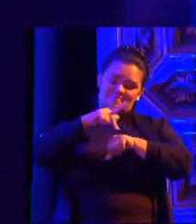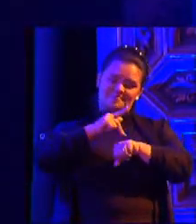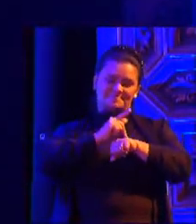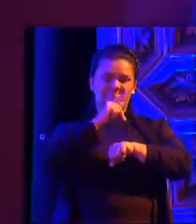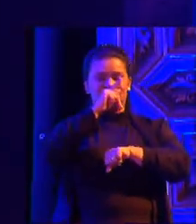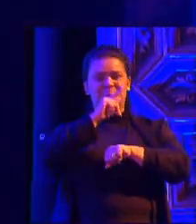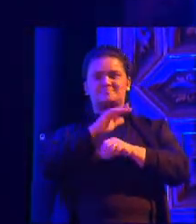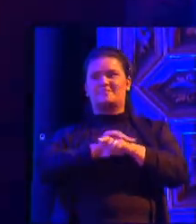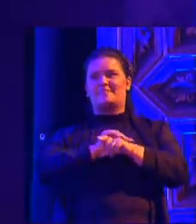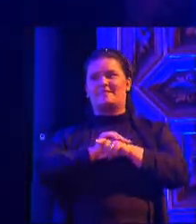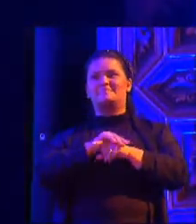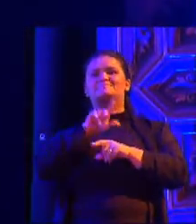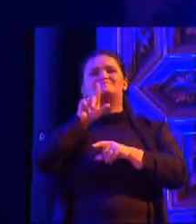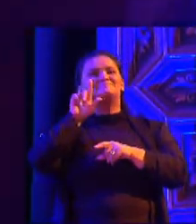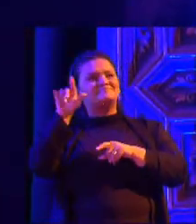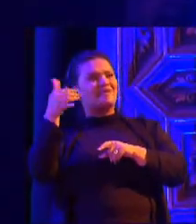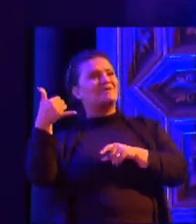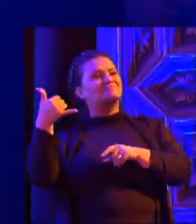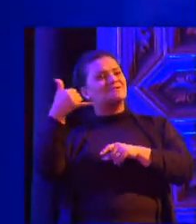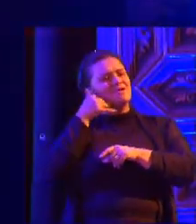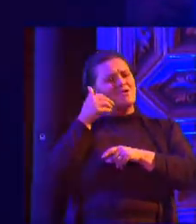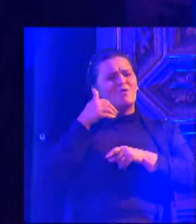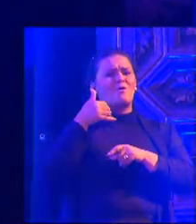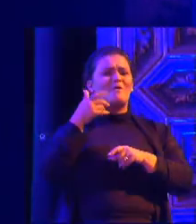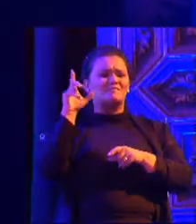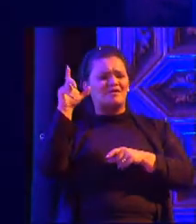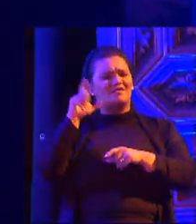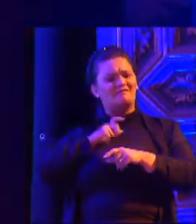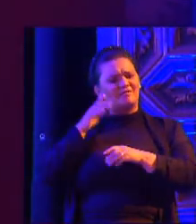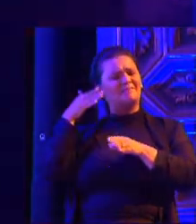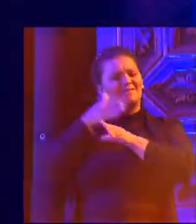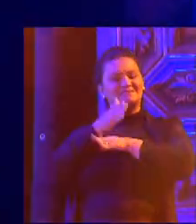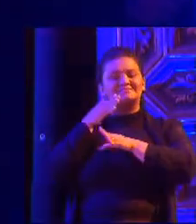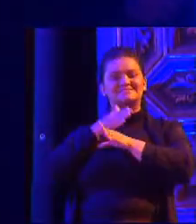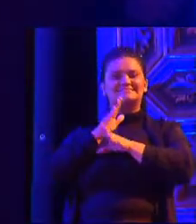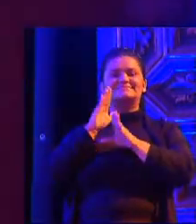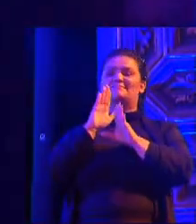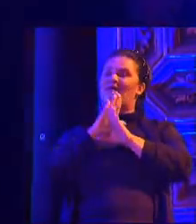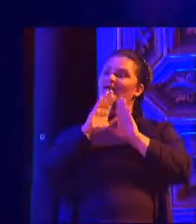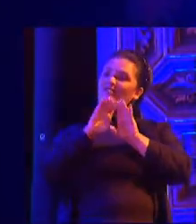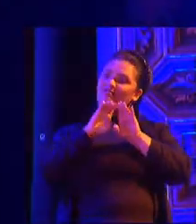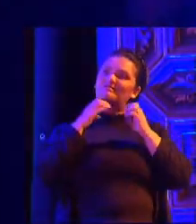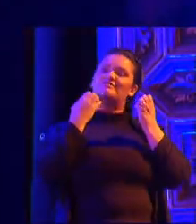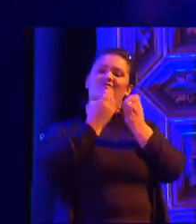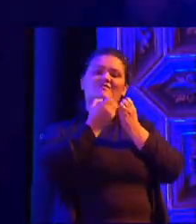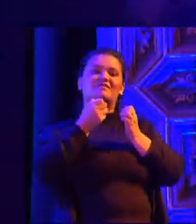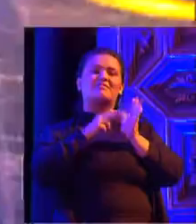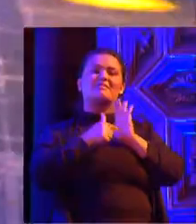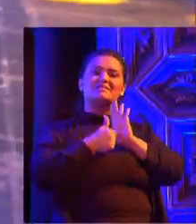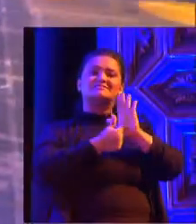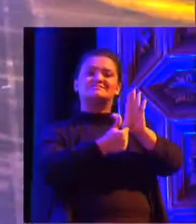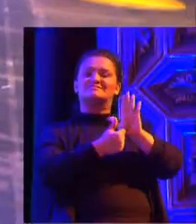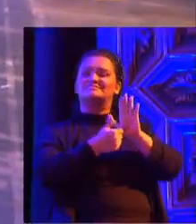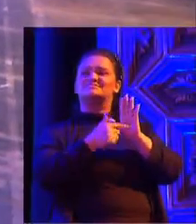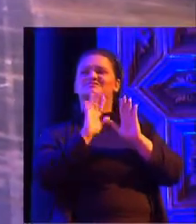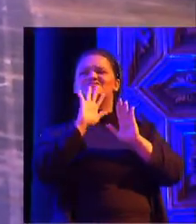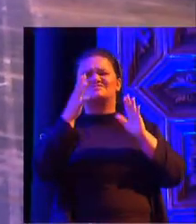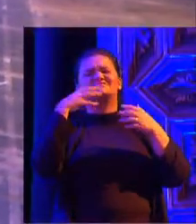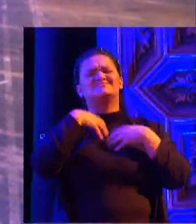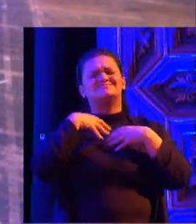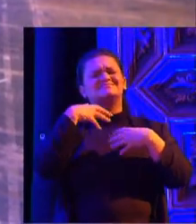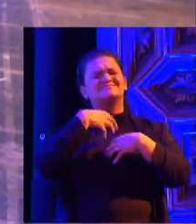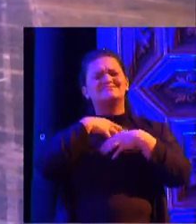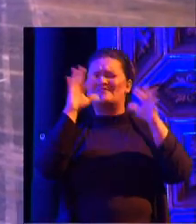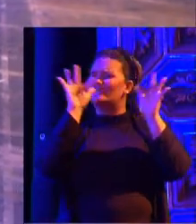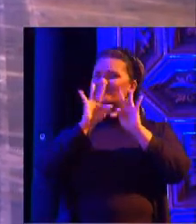O Arthur me ligou para me convidar para participar do evento, apresentando, e eu já estava super feliz por